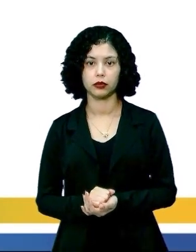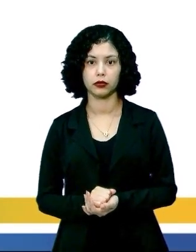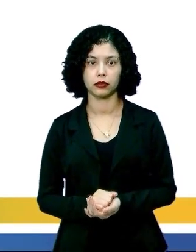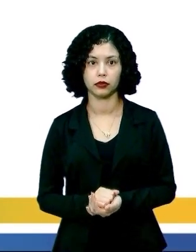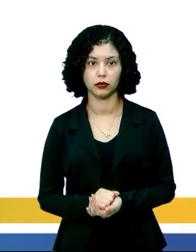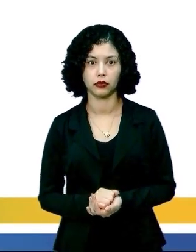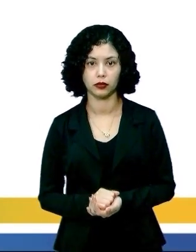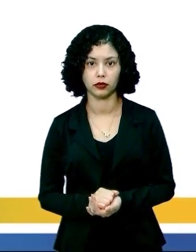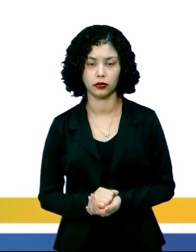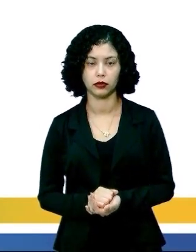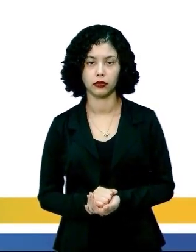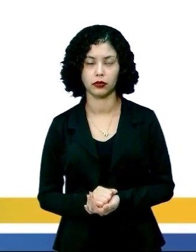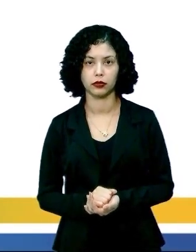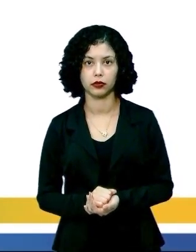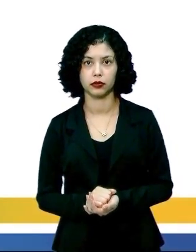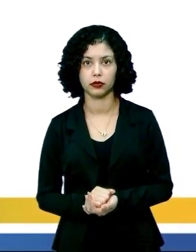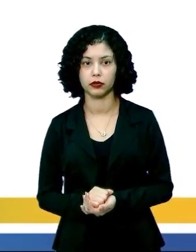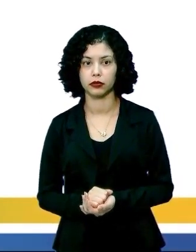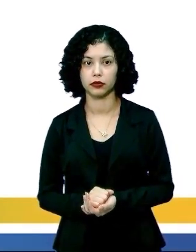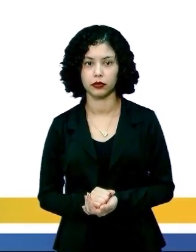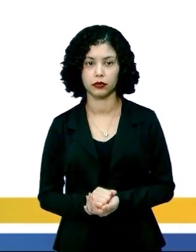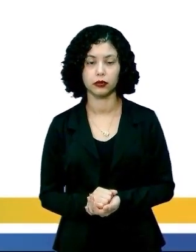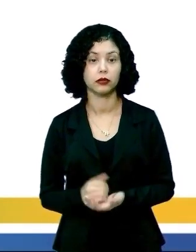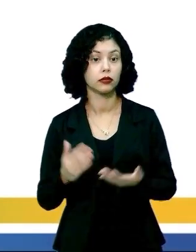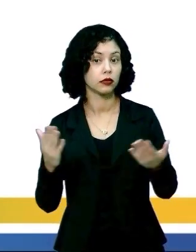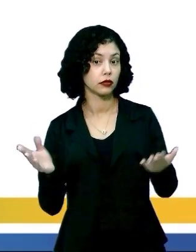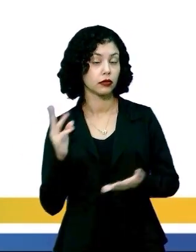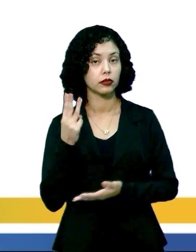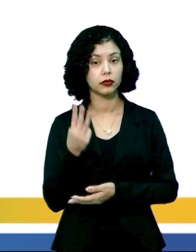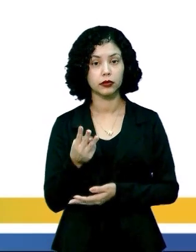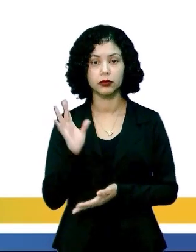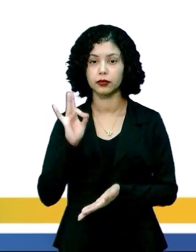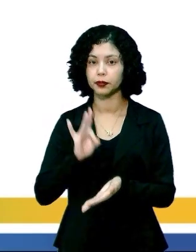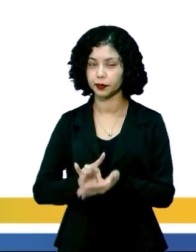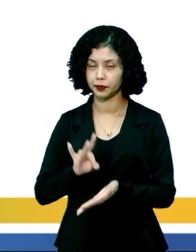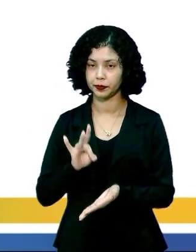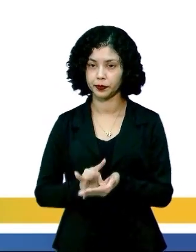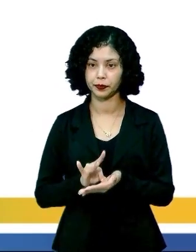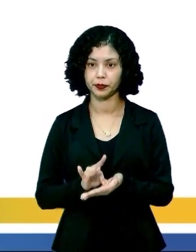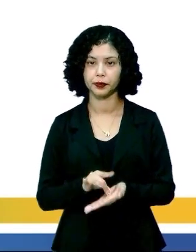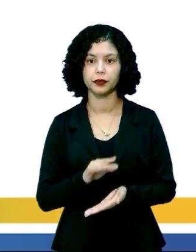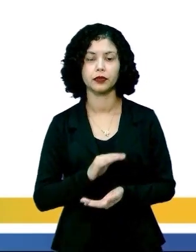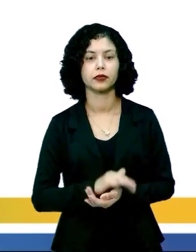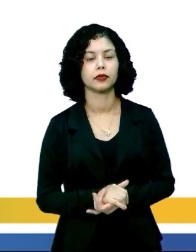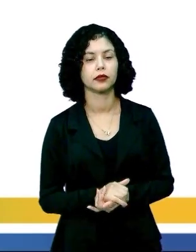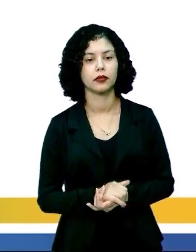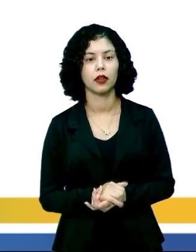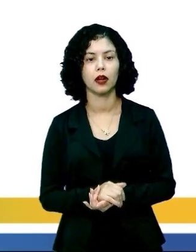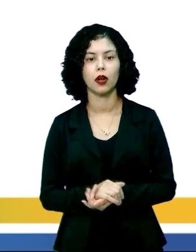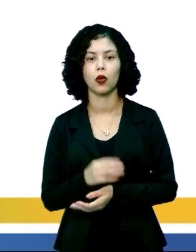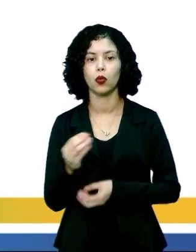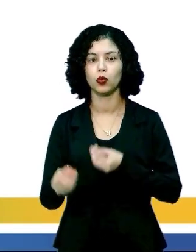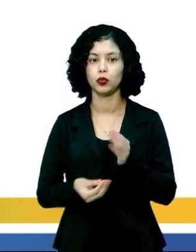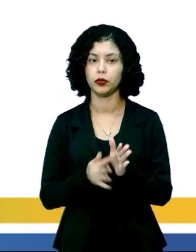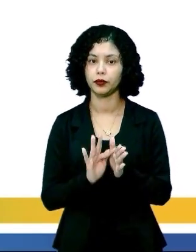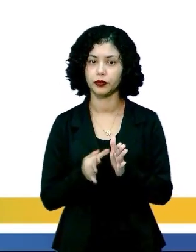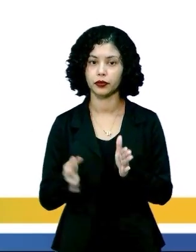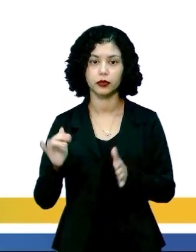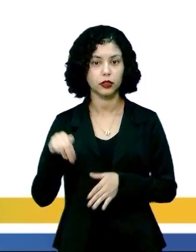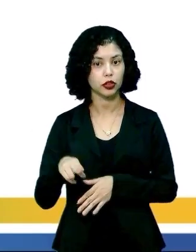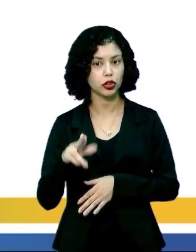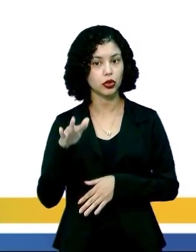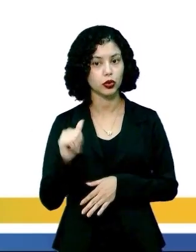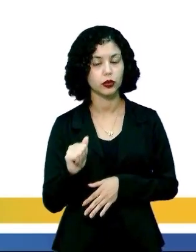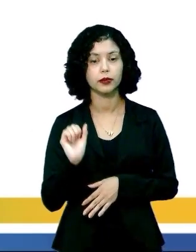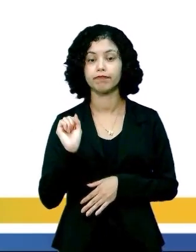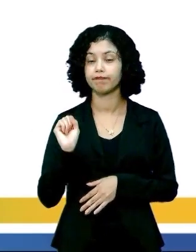injetiva, ou injetora. E o 3? Essa relação é uma função